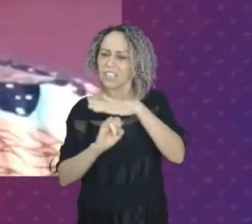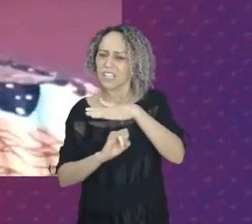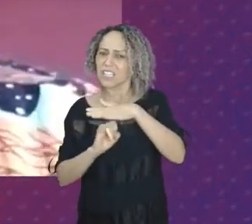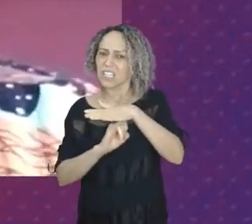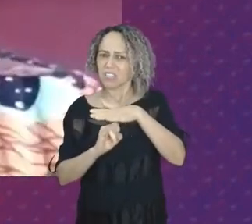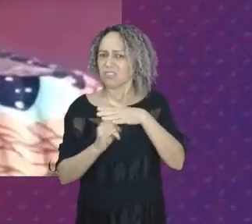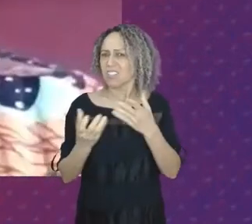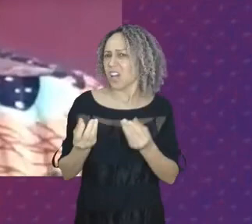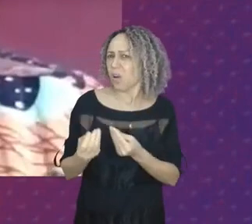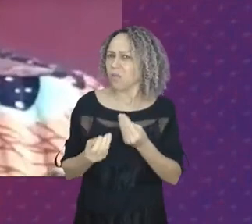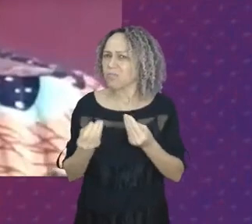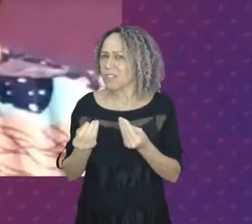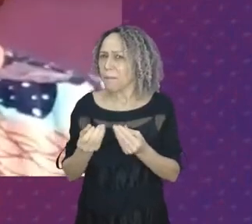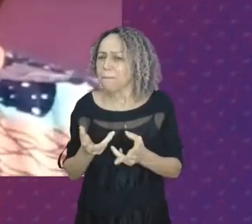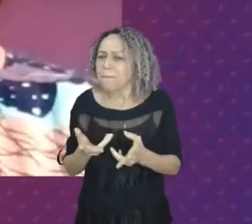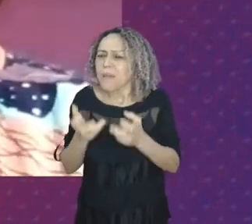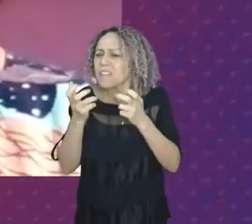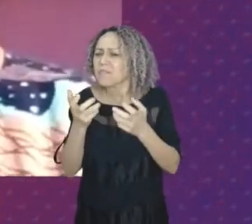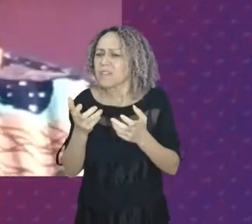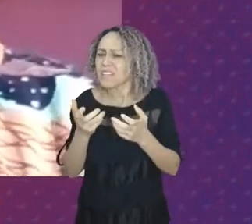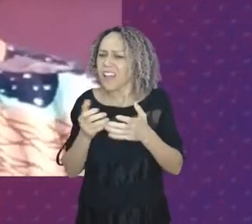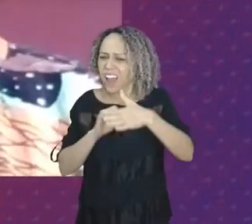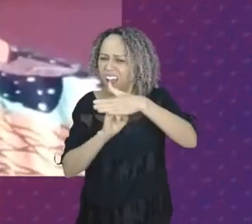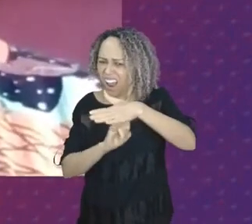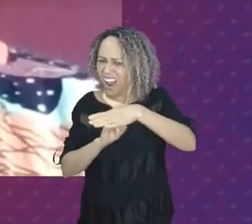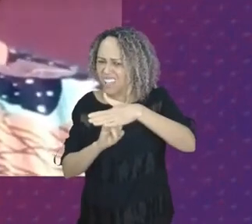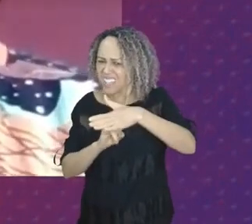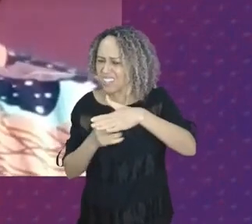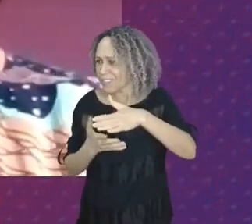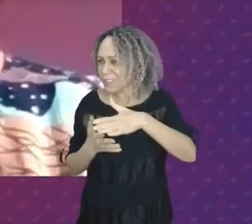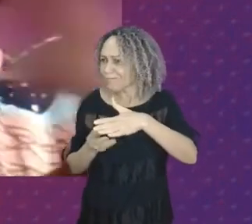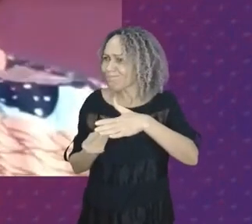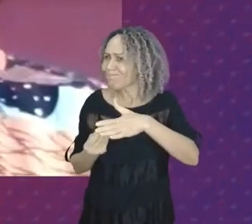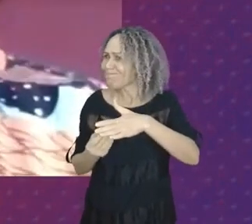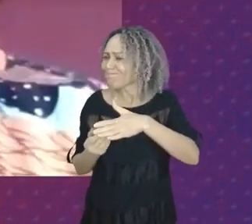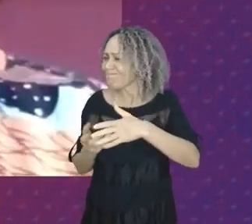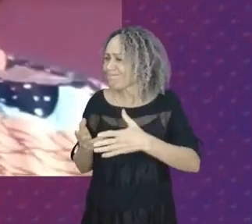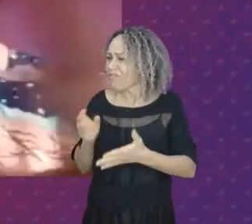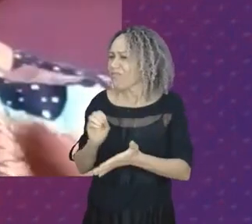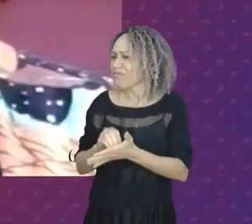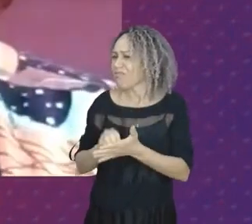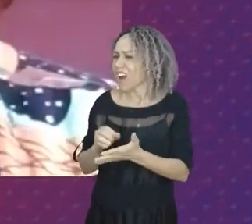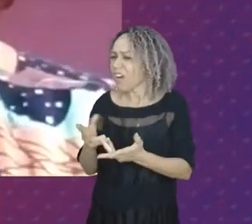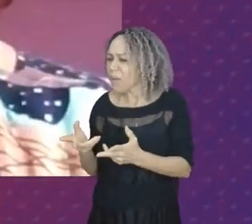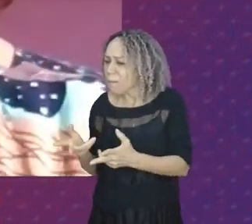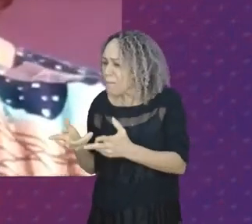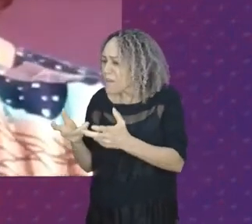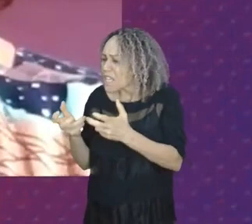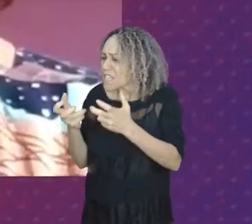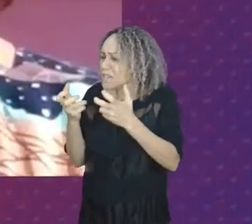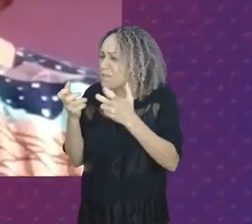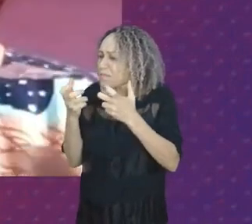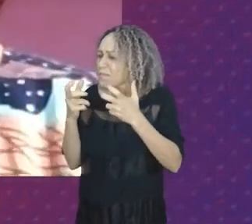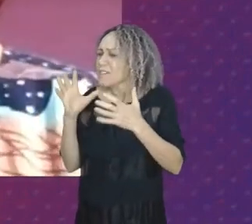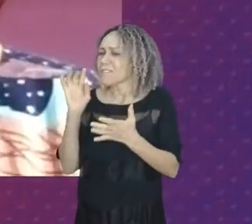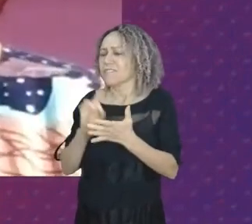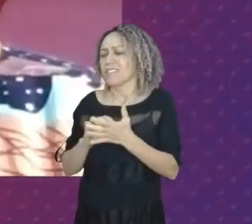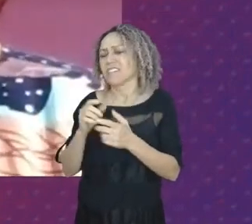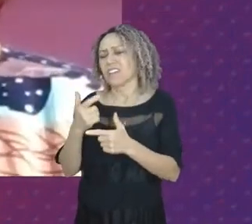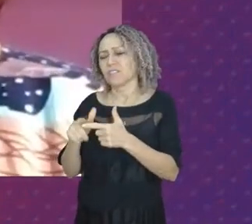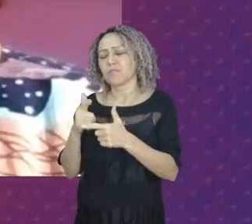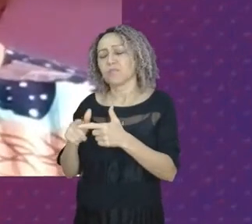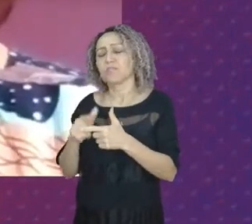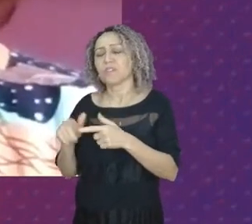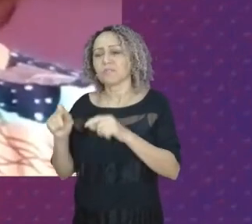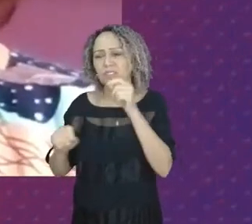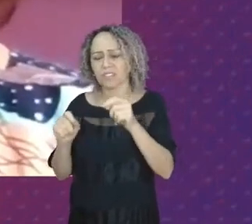estão preparadas para lidar com todos os problemas que vêm junto aí, né, no arcabouço do atendimento das mulheres para que elas